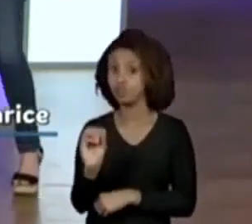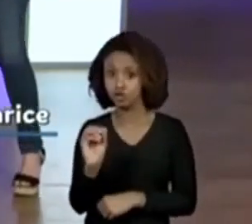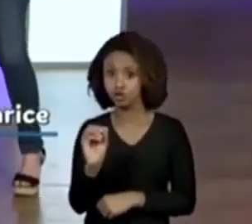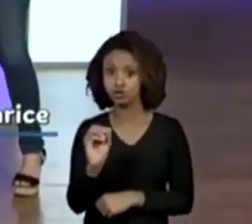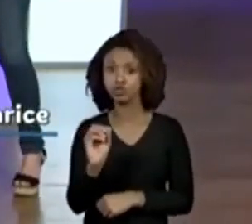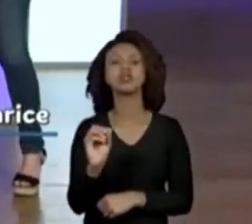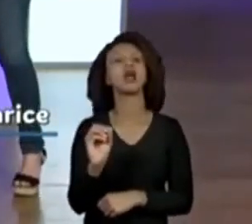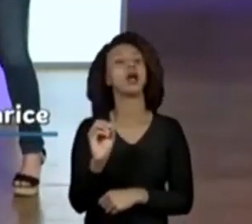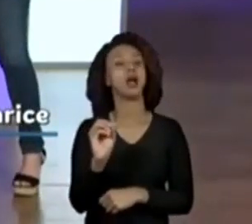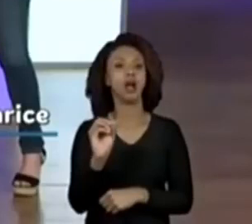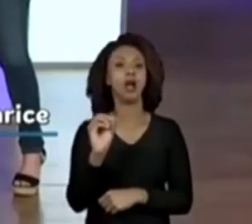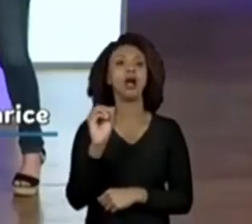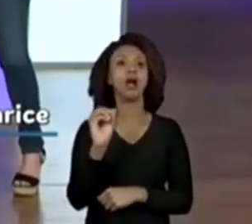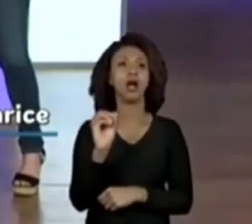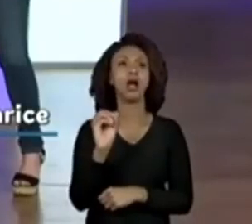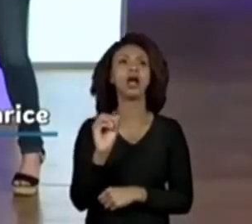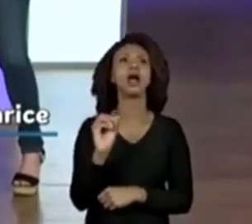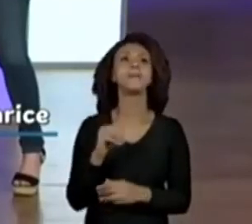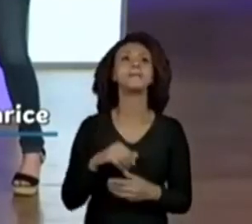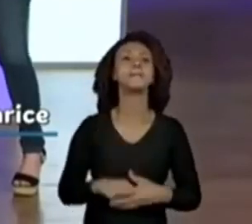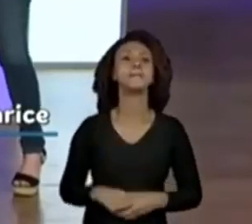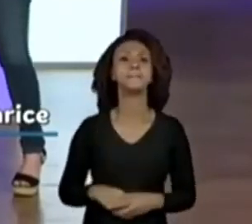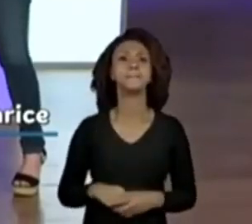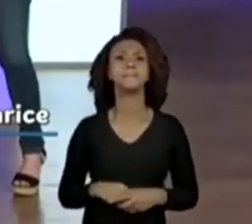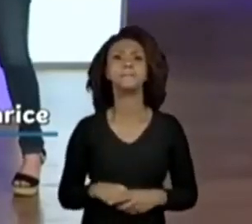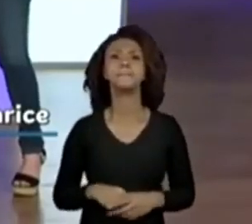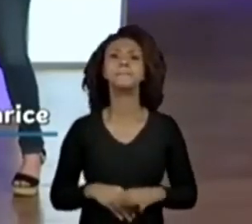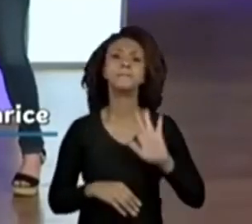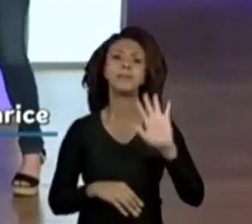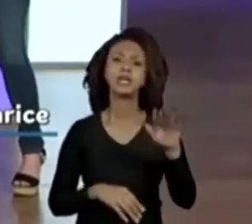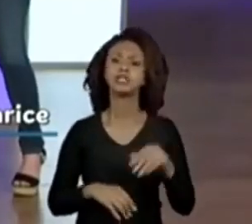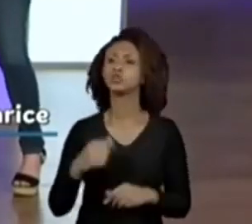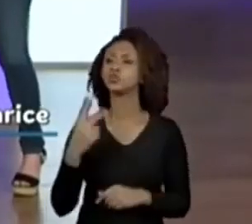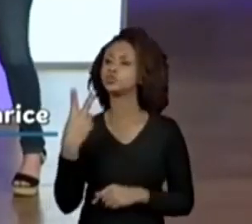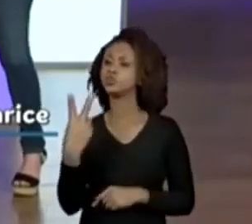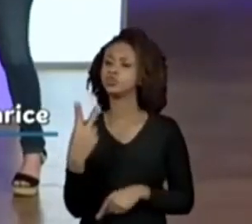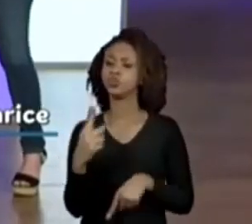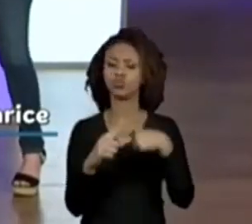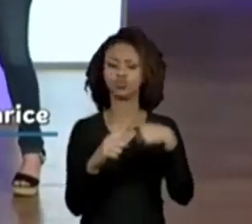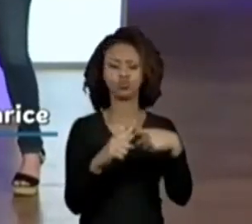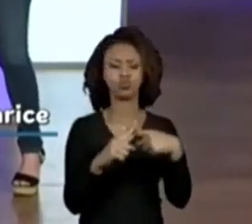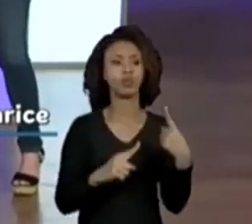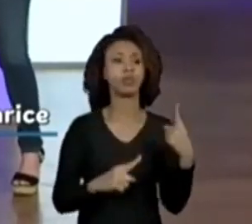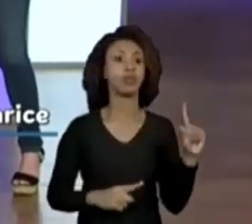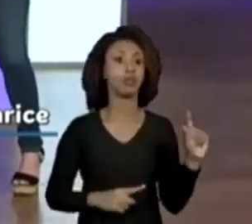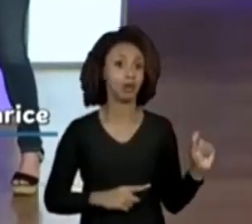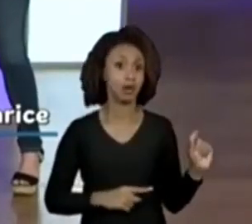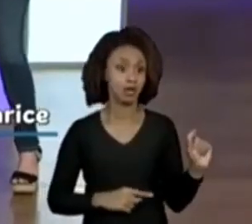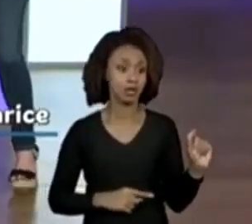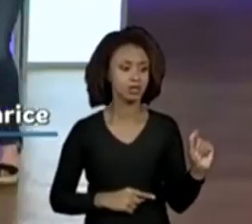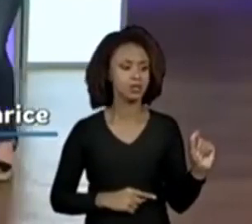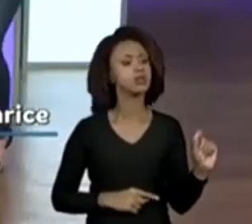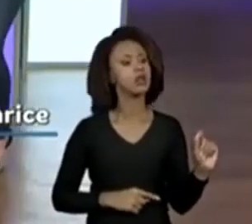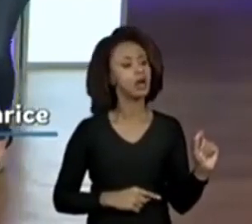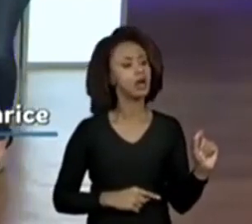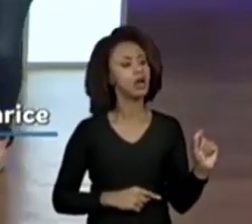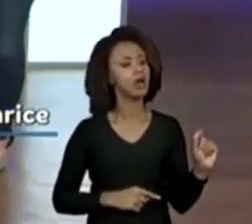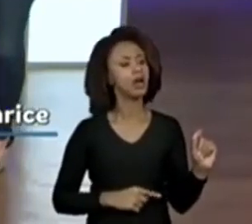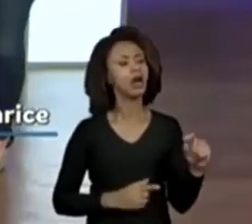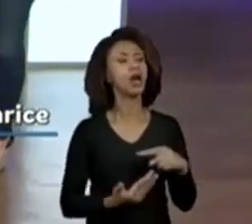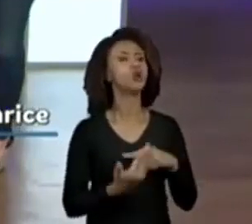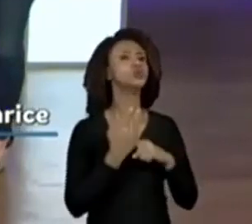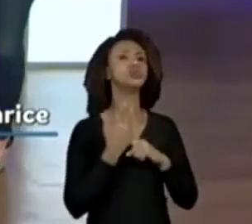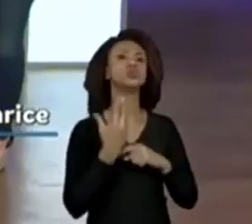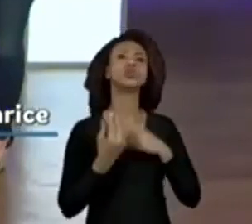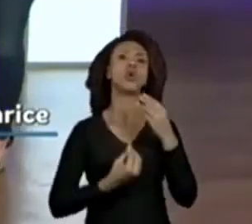só. Como que a multiplicação de 2 vezes 10 nos ajuda? E